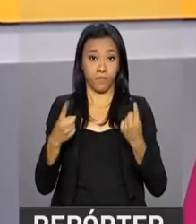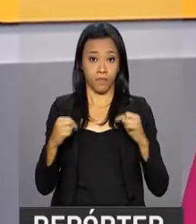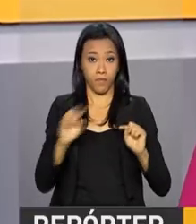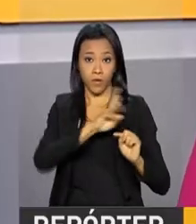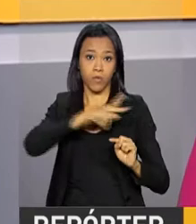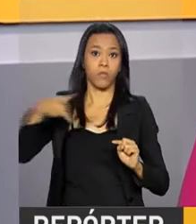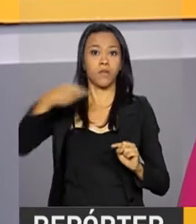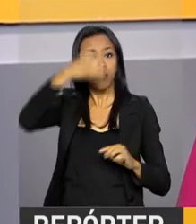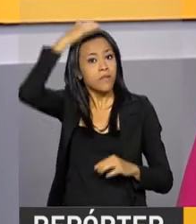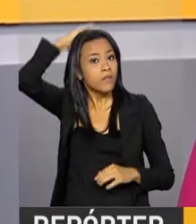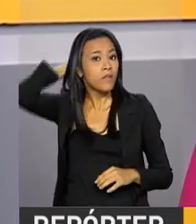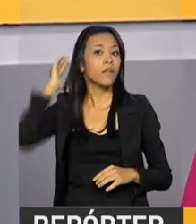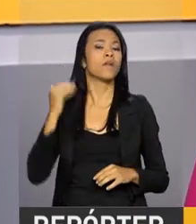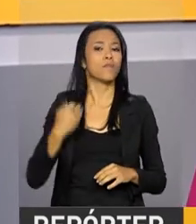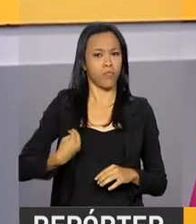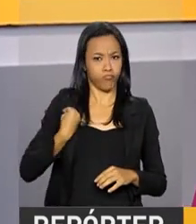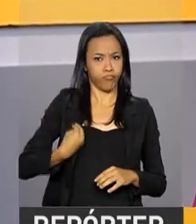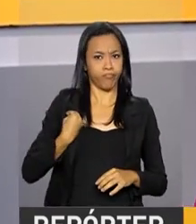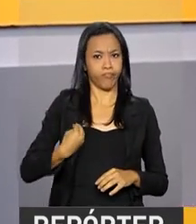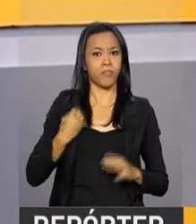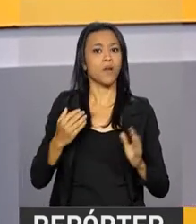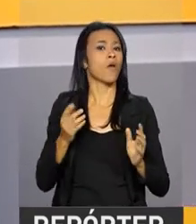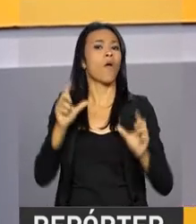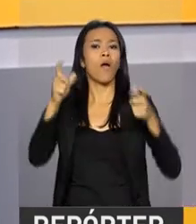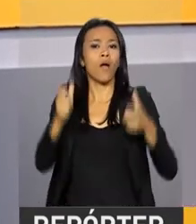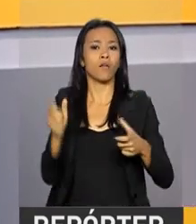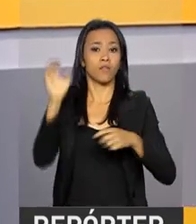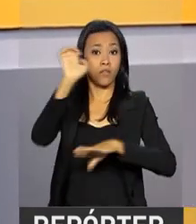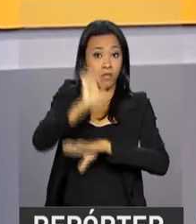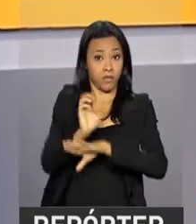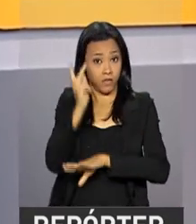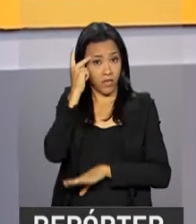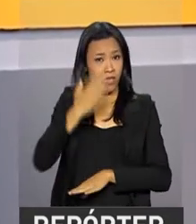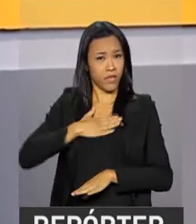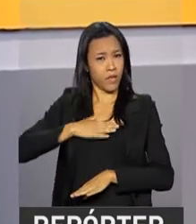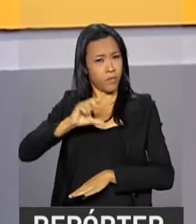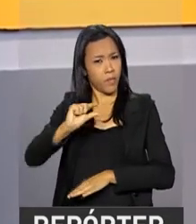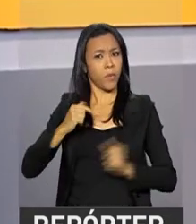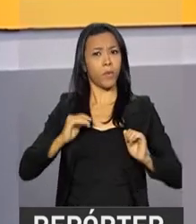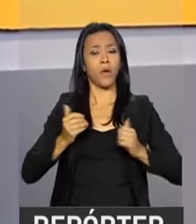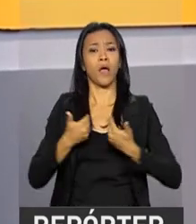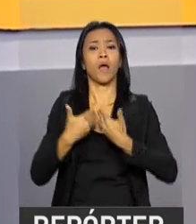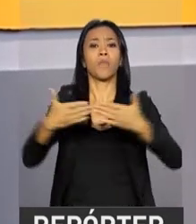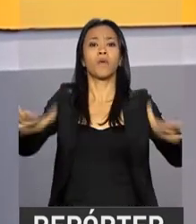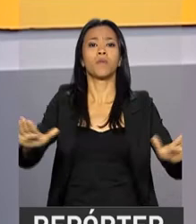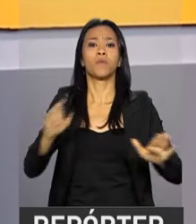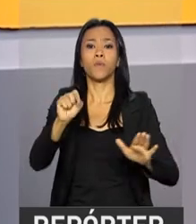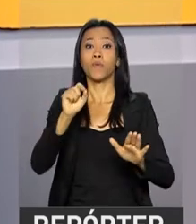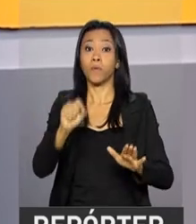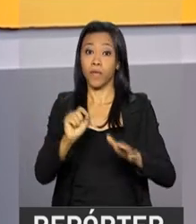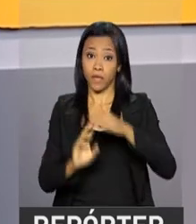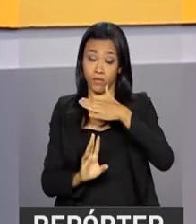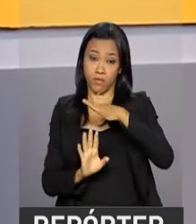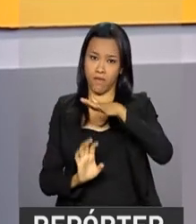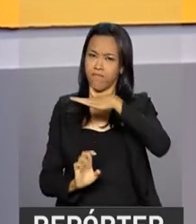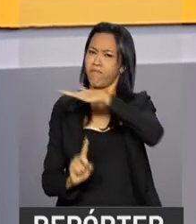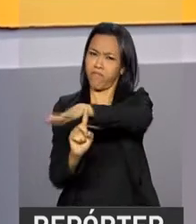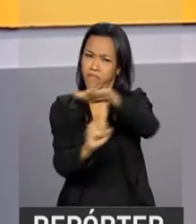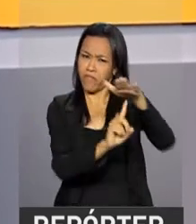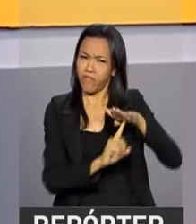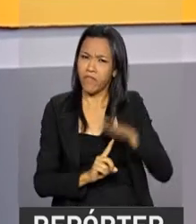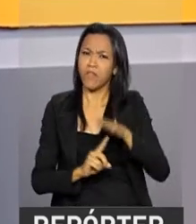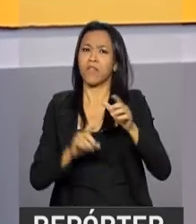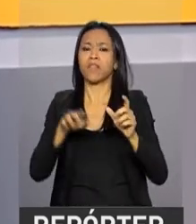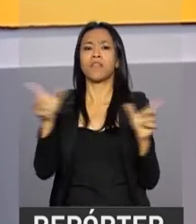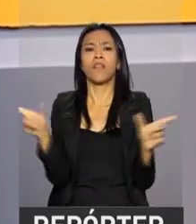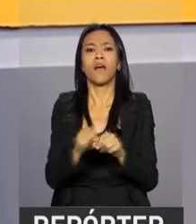presidente michel temer que está em são paulo onde participa daqui a pouco da abertura da xbox e na brave o encontro de